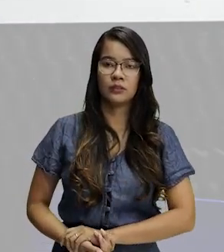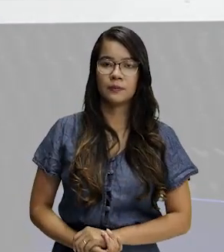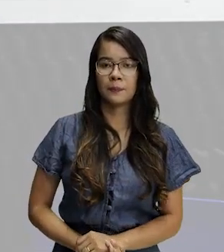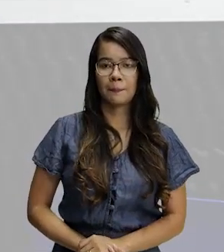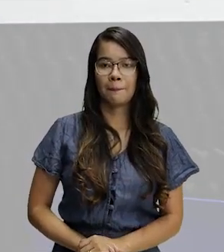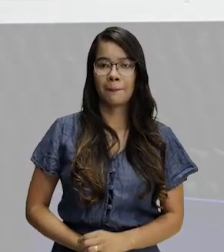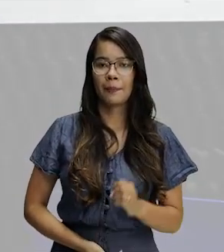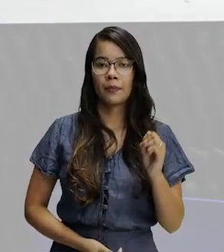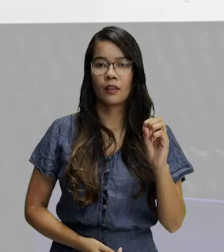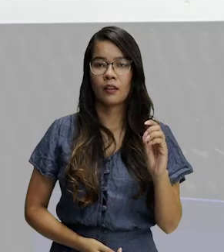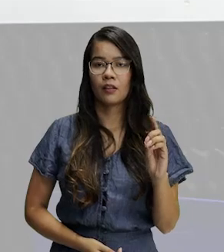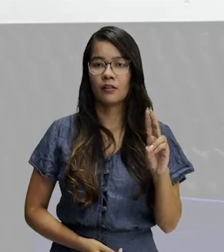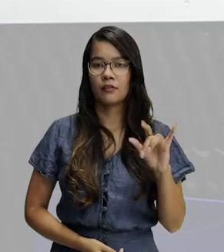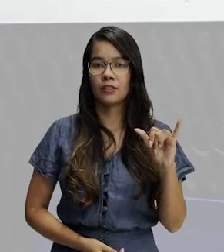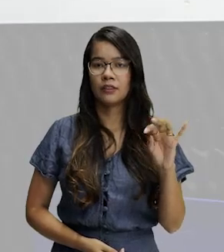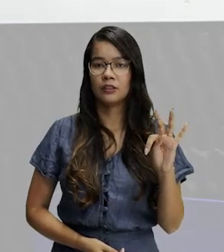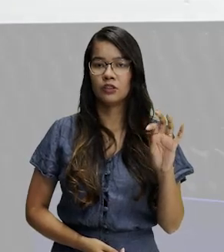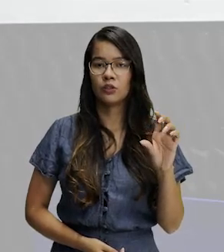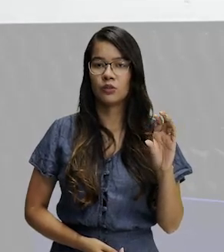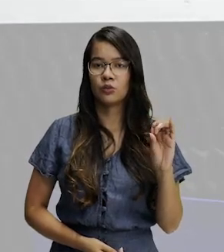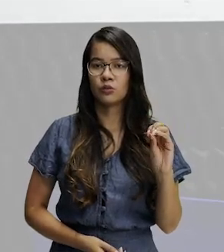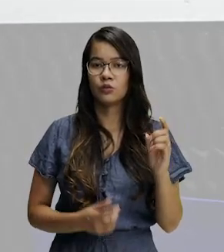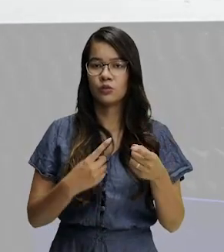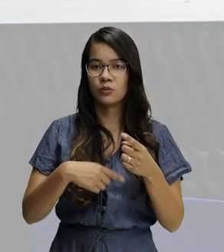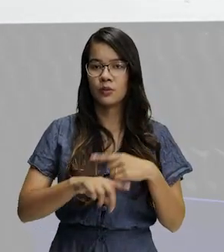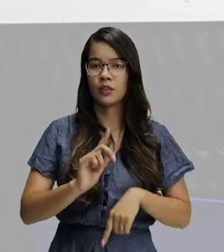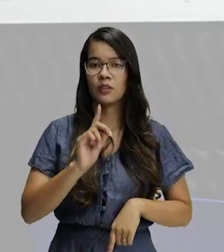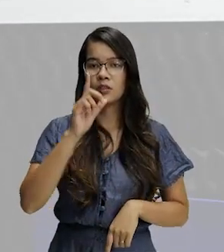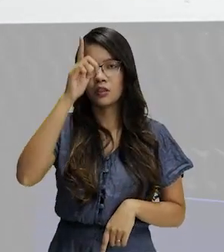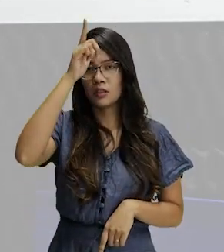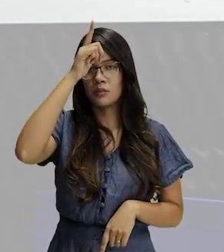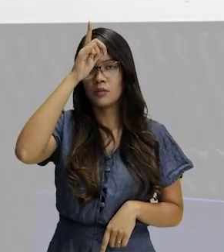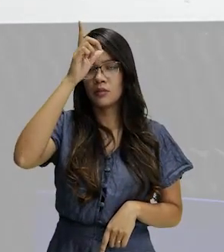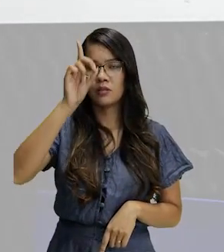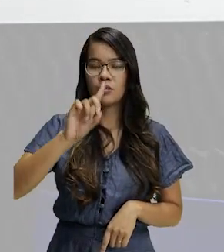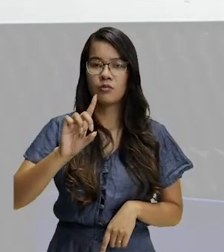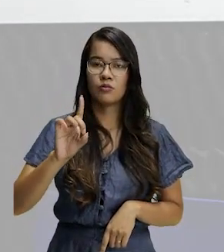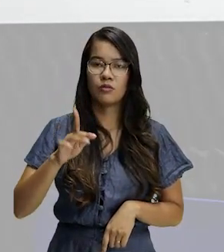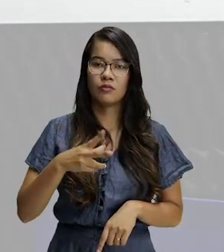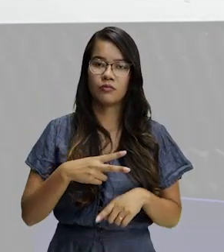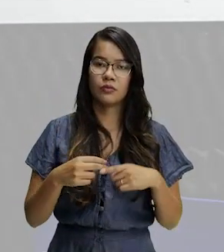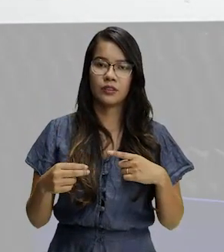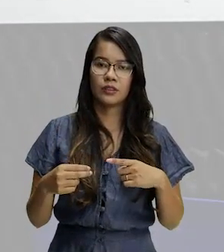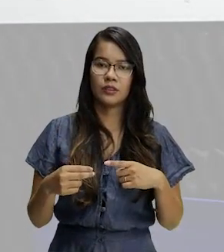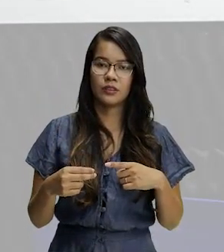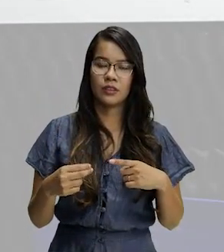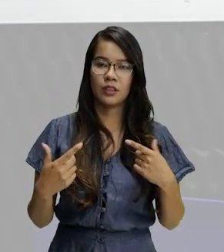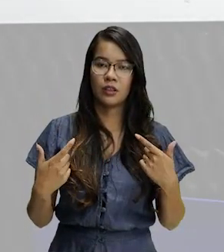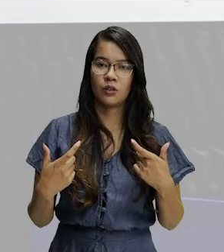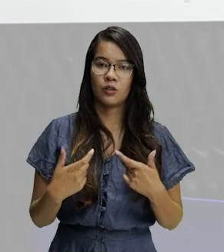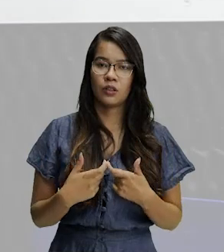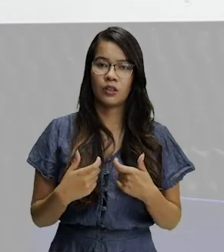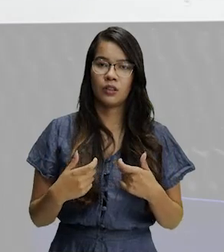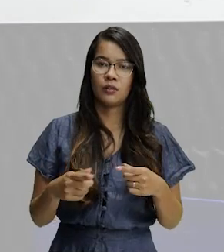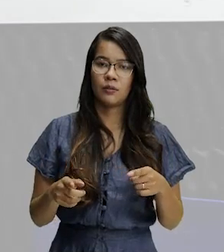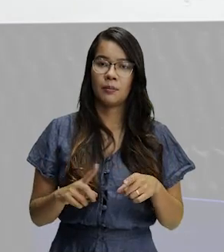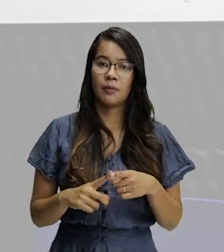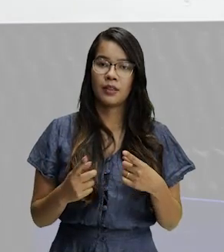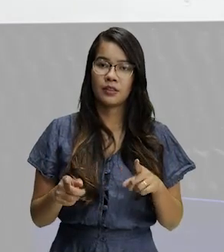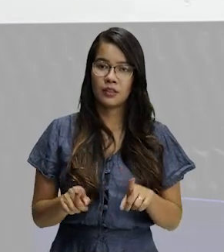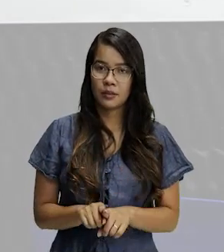Os soviéticos superando os alemães, e não só vencendo os alemães na Batalha de Stalingrado, mas como